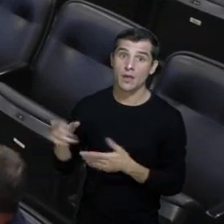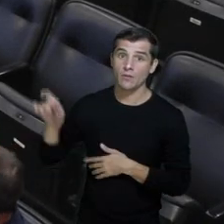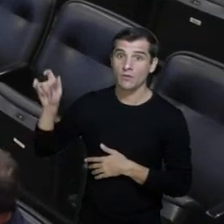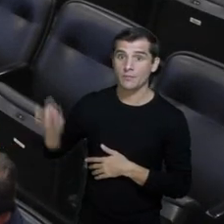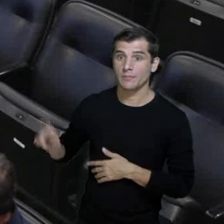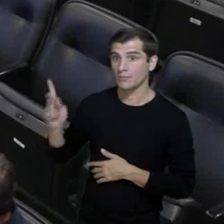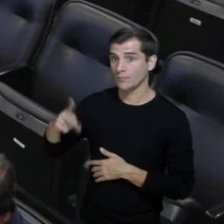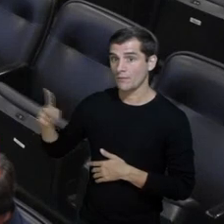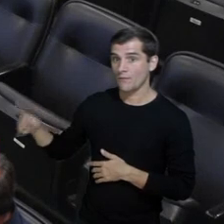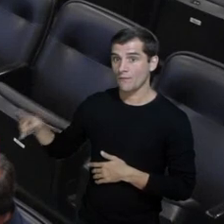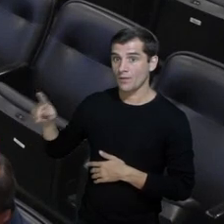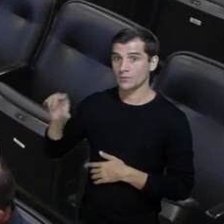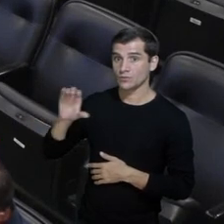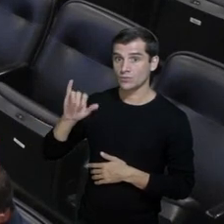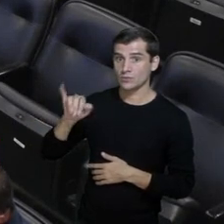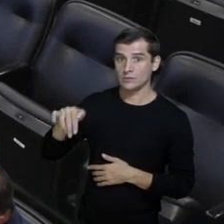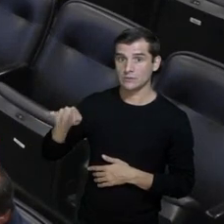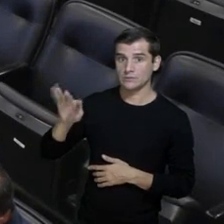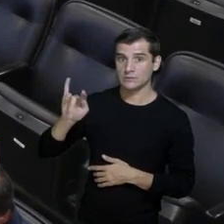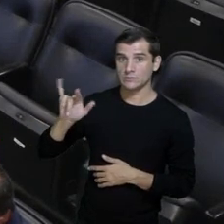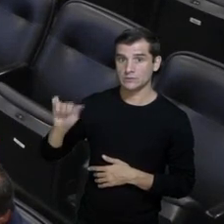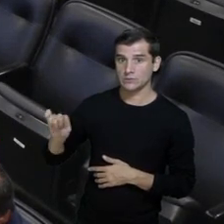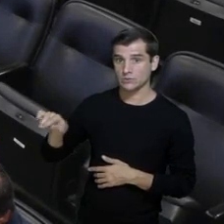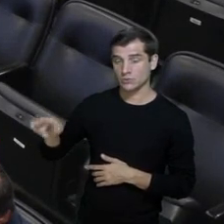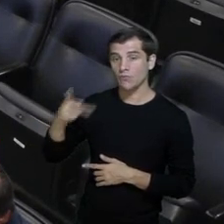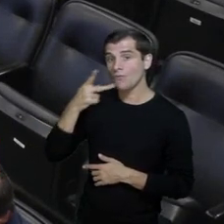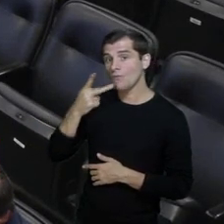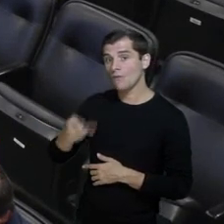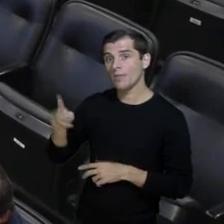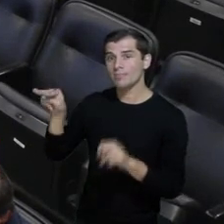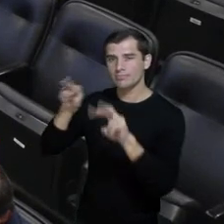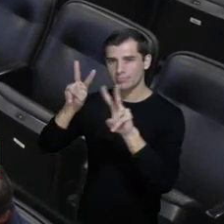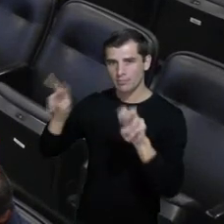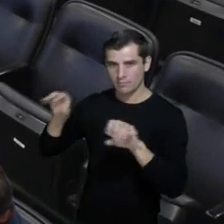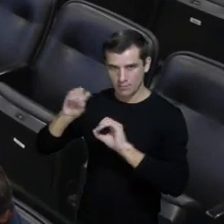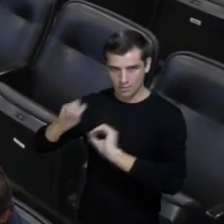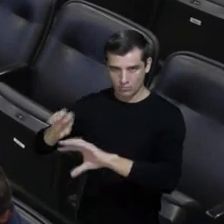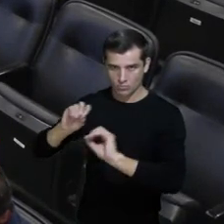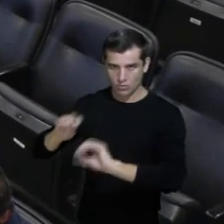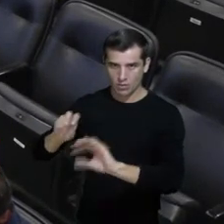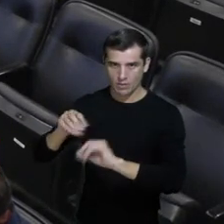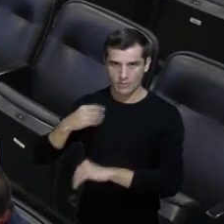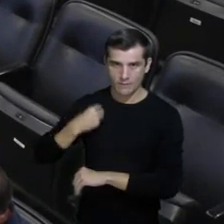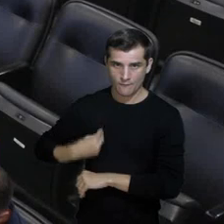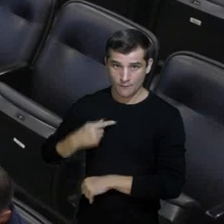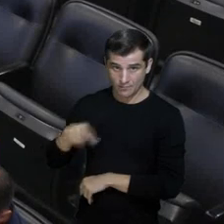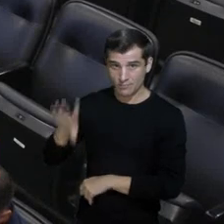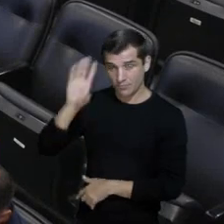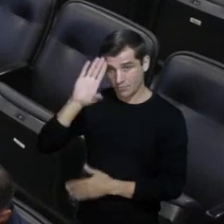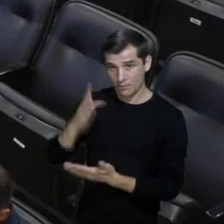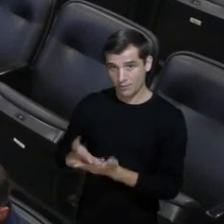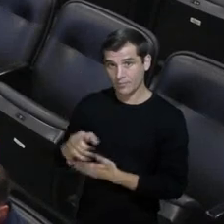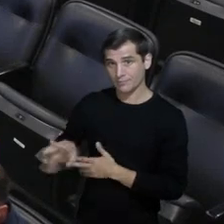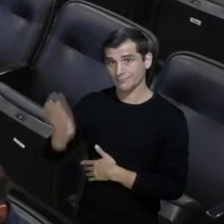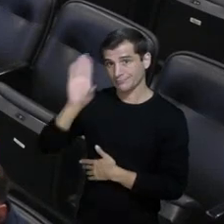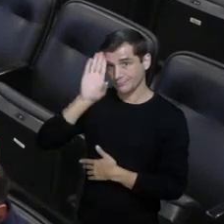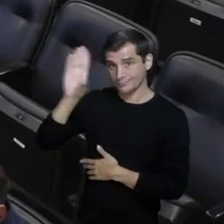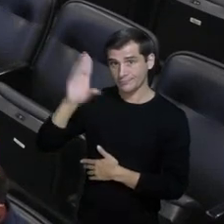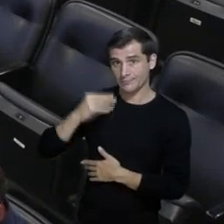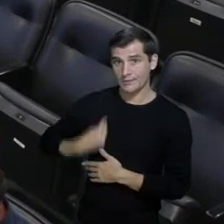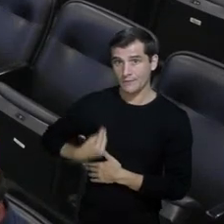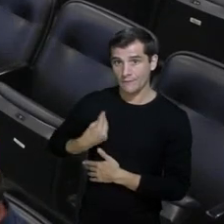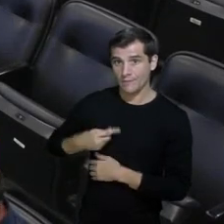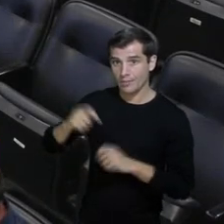fechamento né falamos em Essência sobre educação e eu também acredito que esse é o princípio Então para que a gente possa também